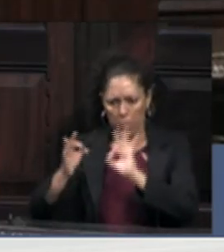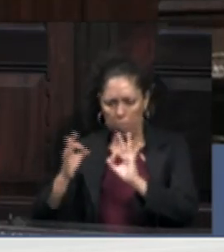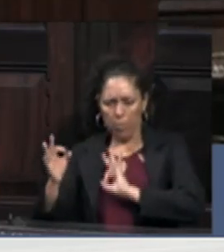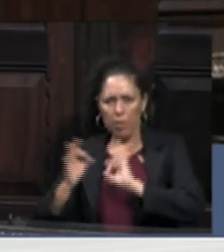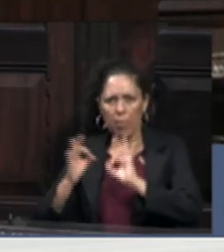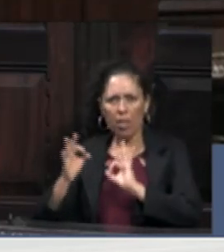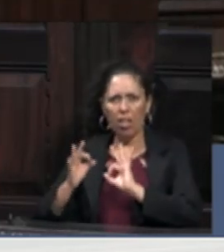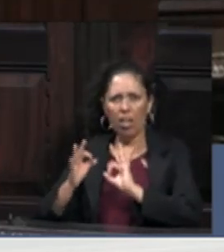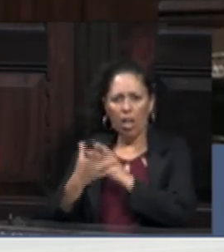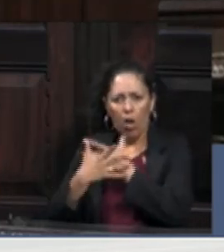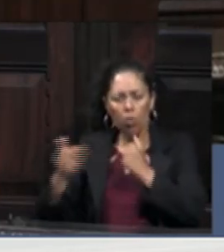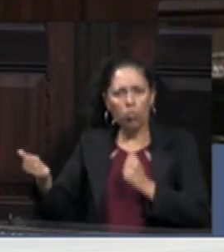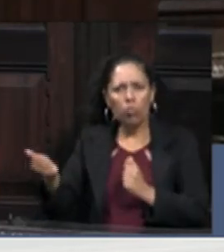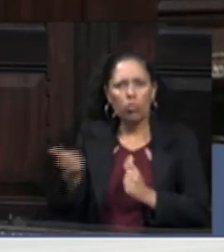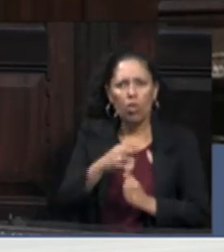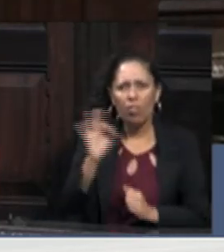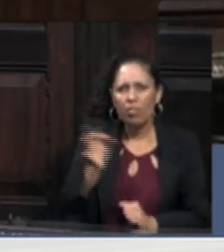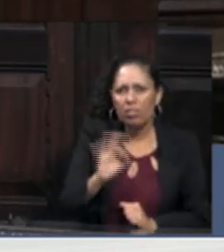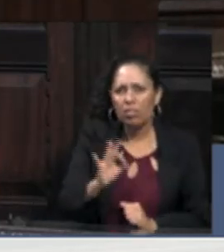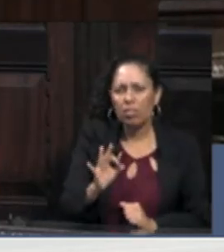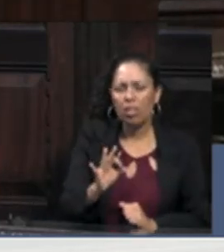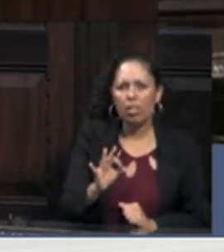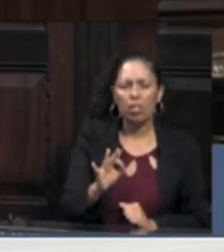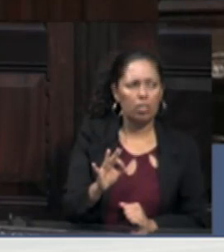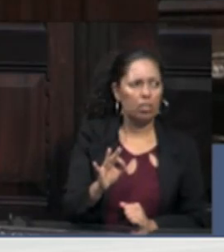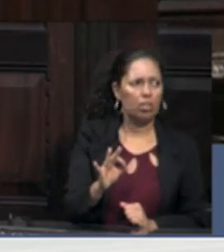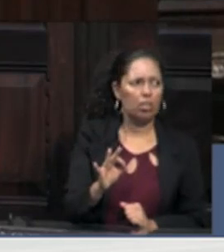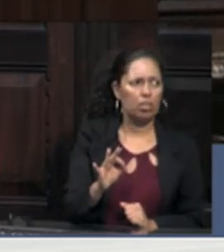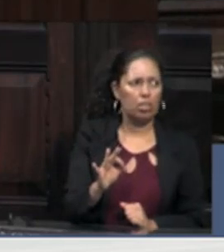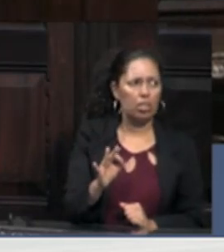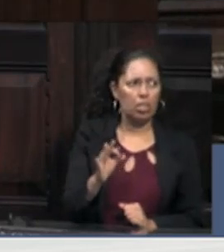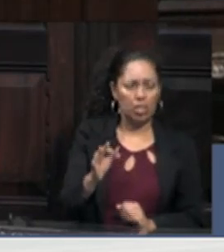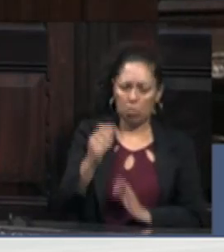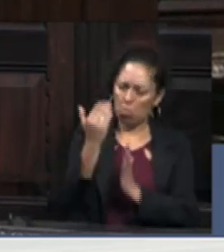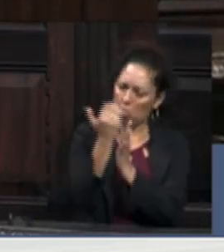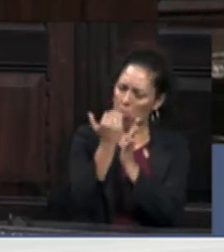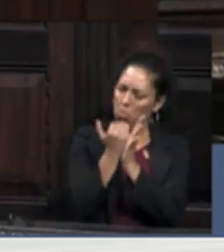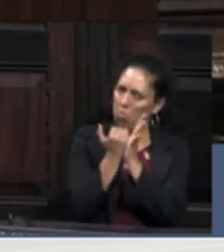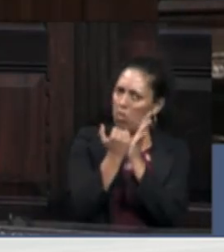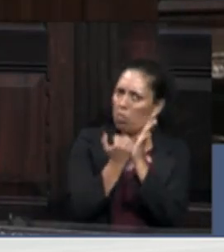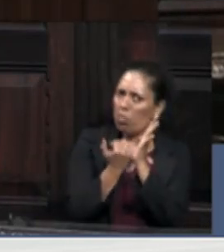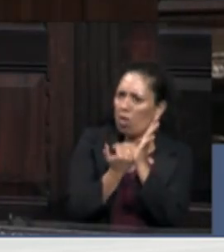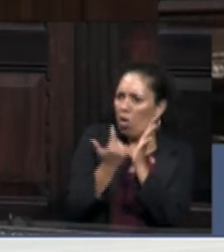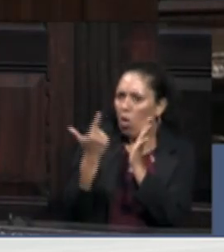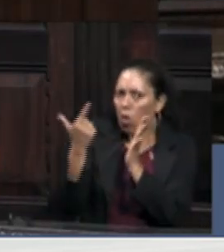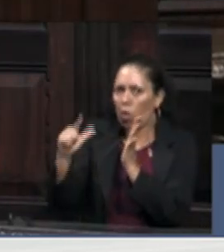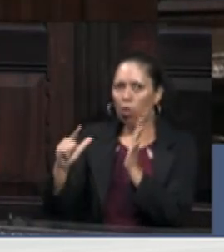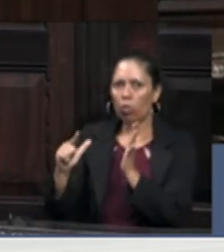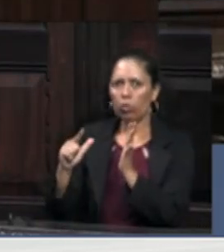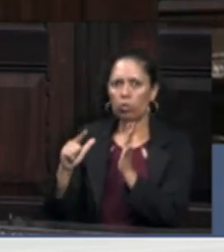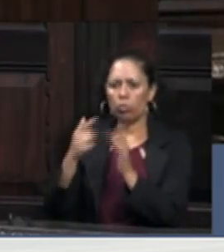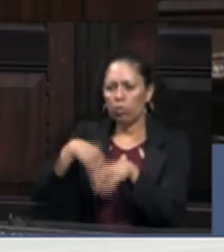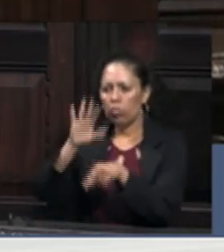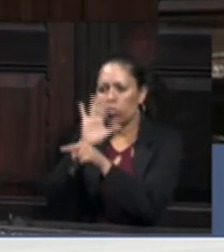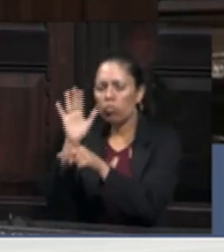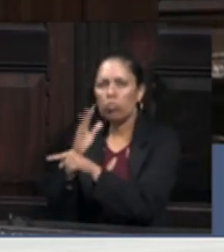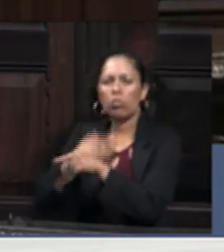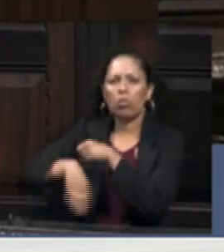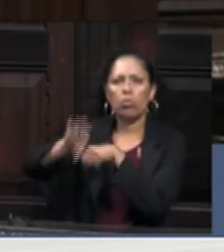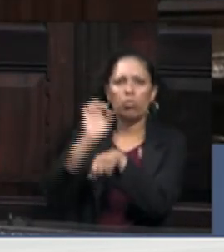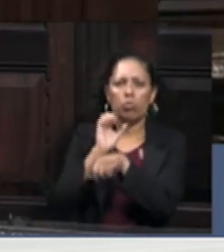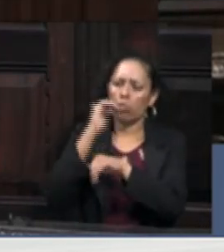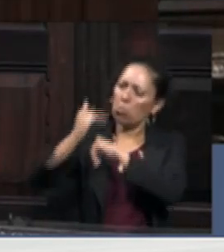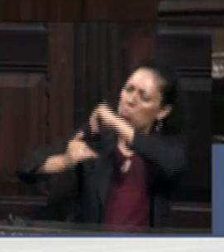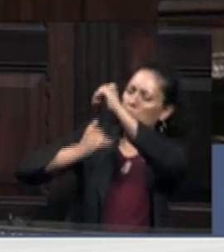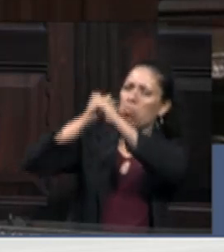longo prazo para projetar, para estruturar um projeto ou outro de desenvolvimento que faça com que a gente